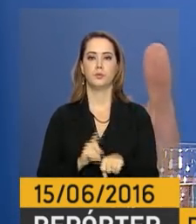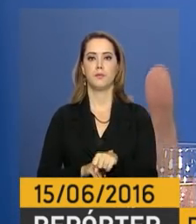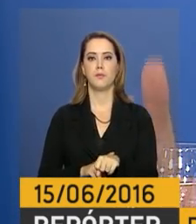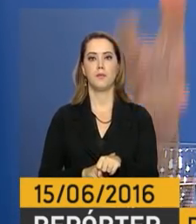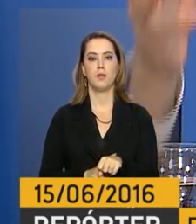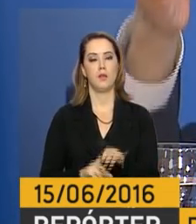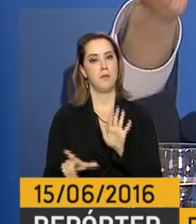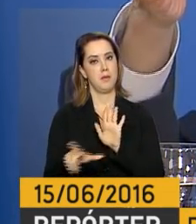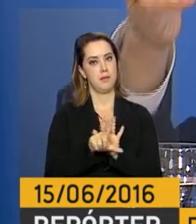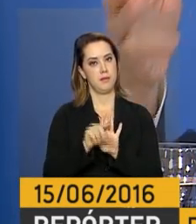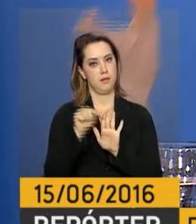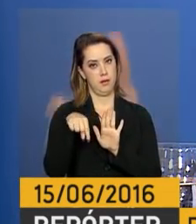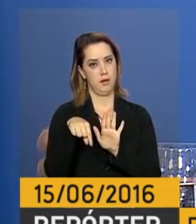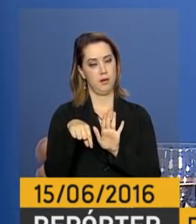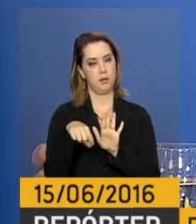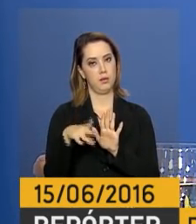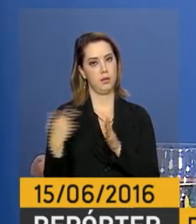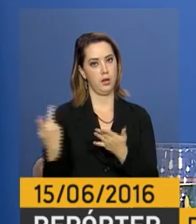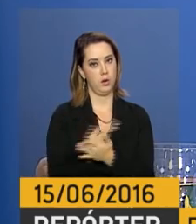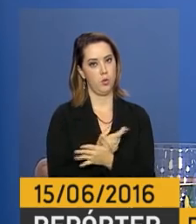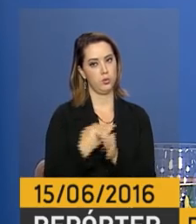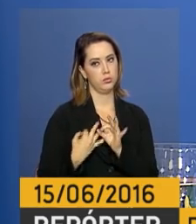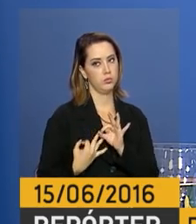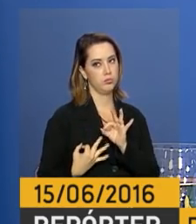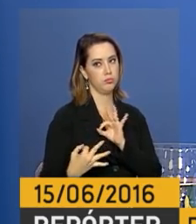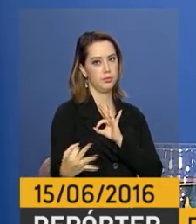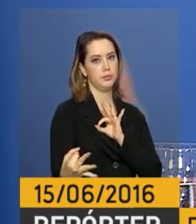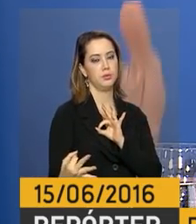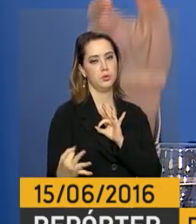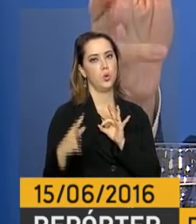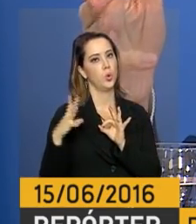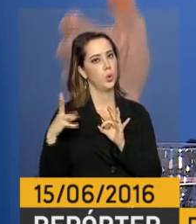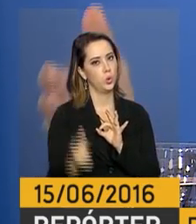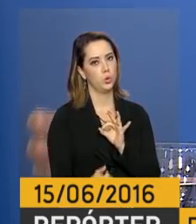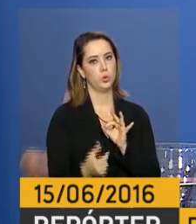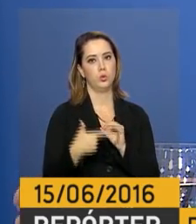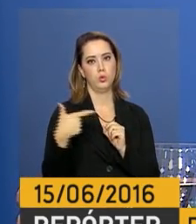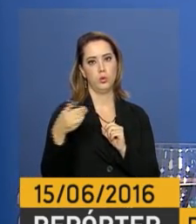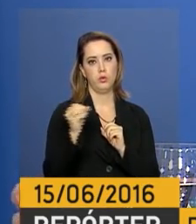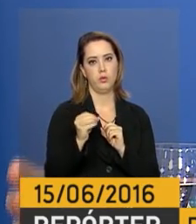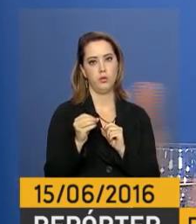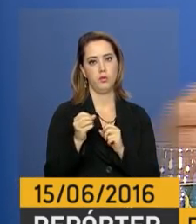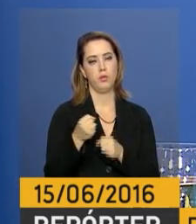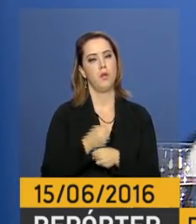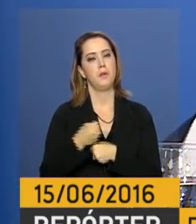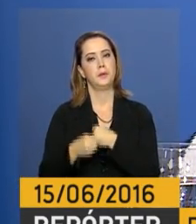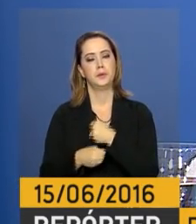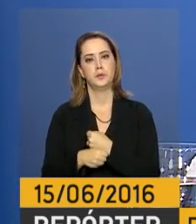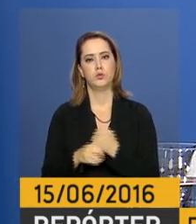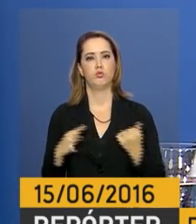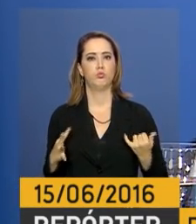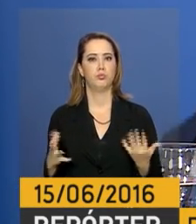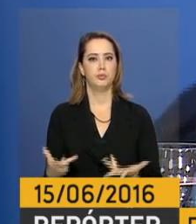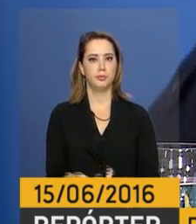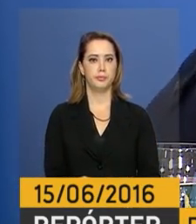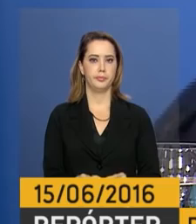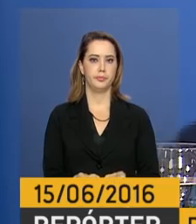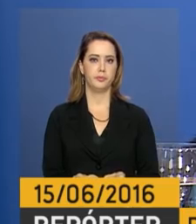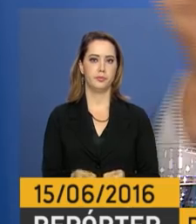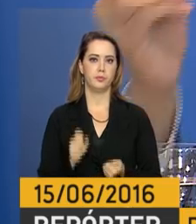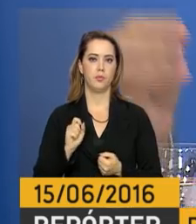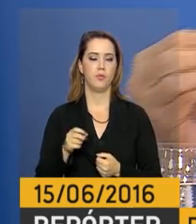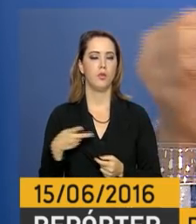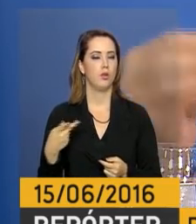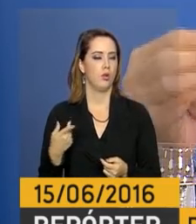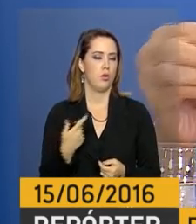lei é feita para durar todo o prazo, ser eficaz. Nós não podemos criar razões se por